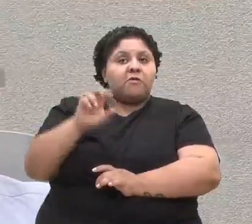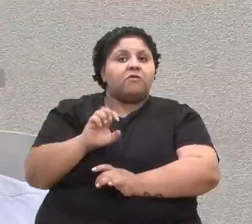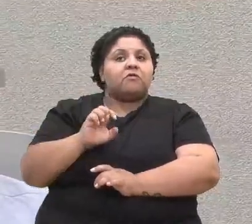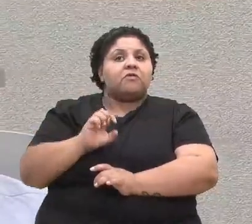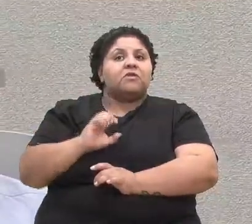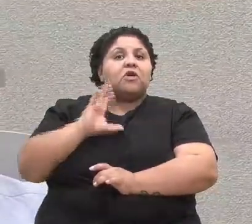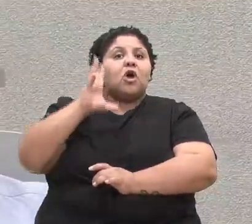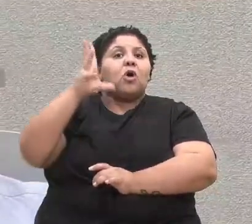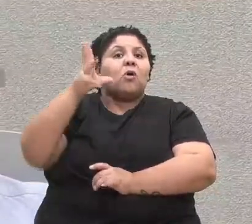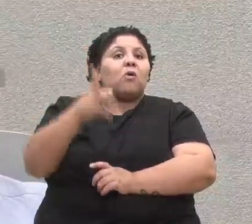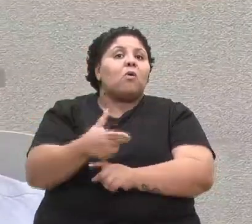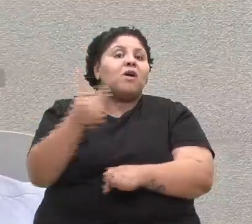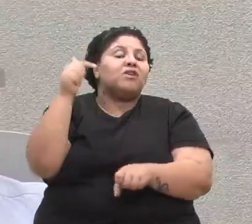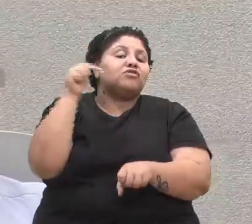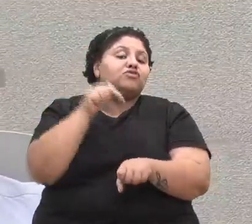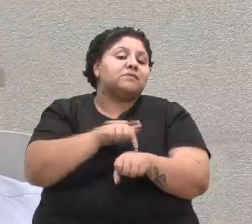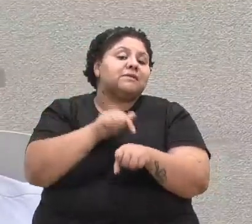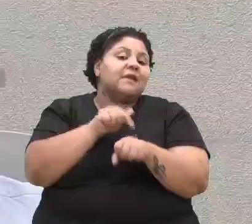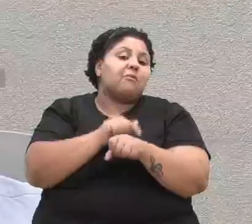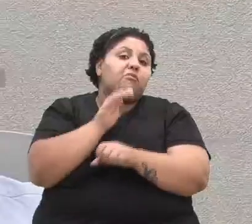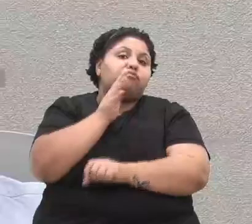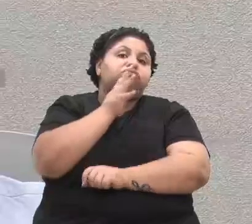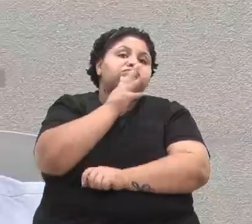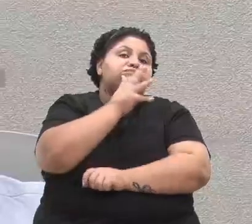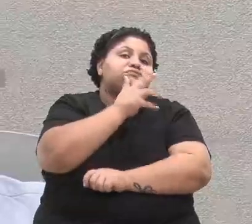Quanto tempo levou